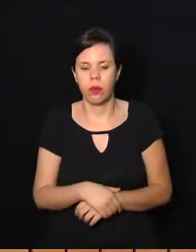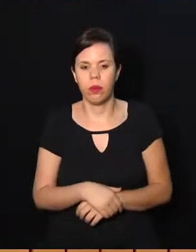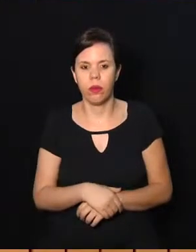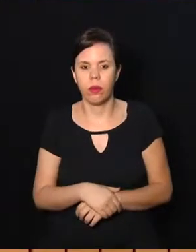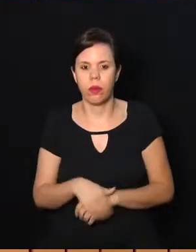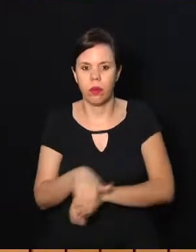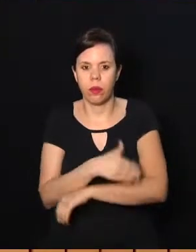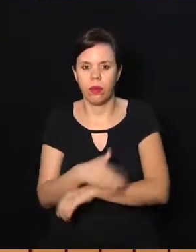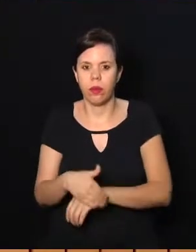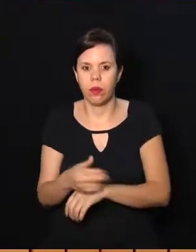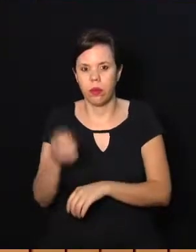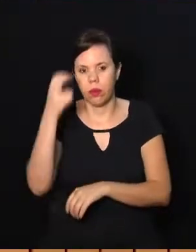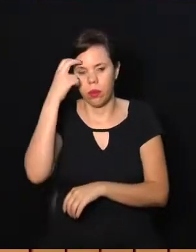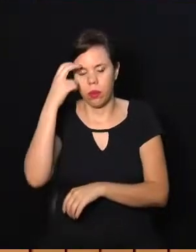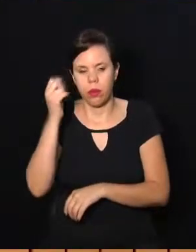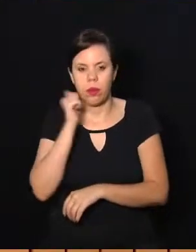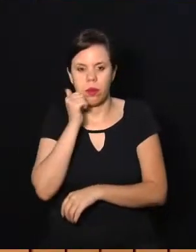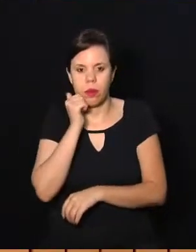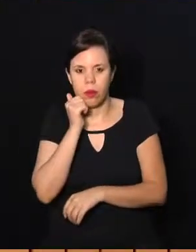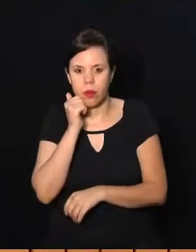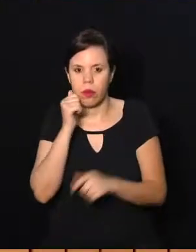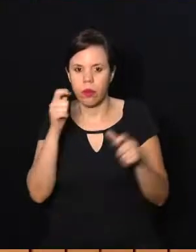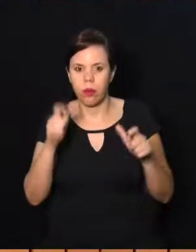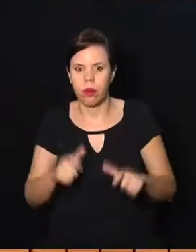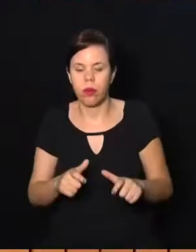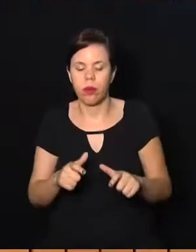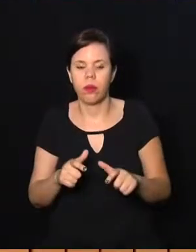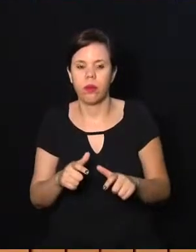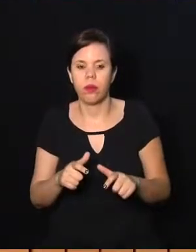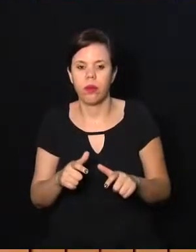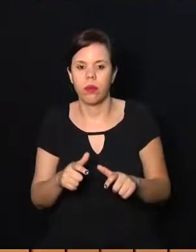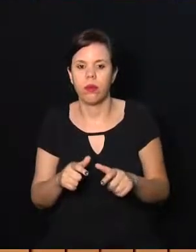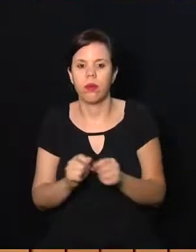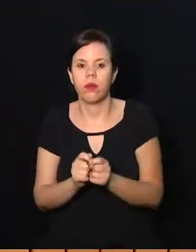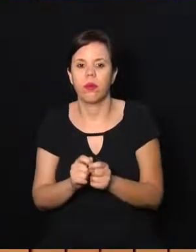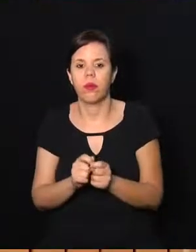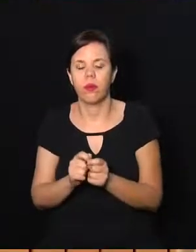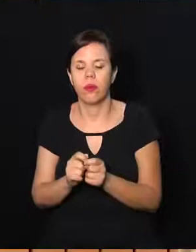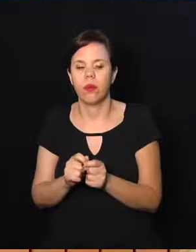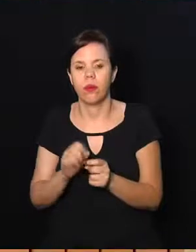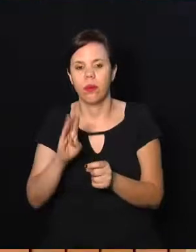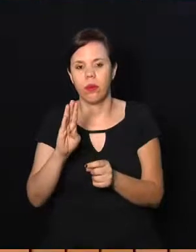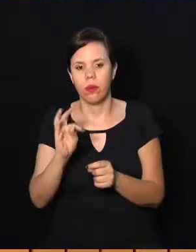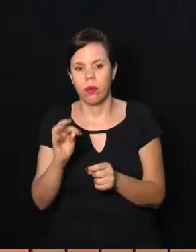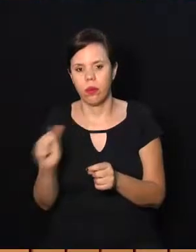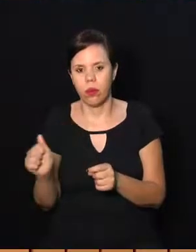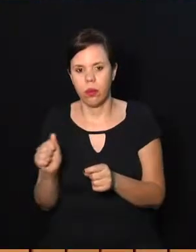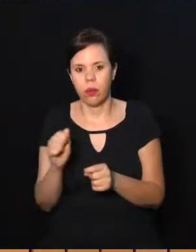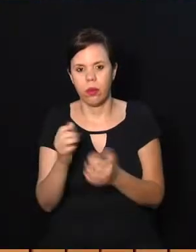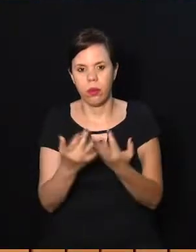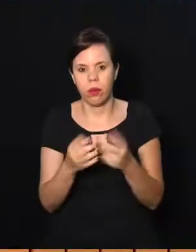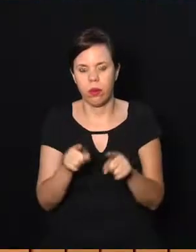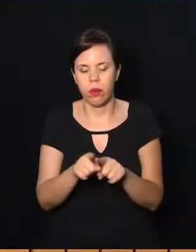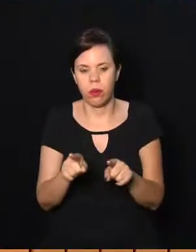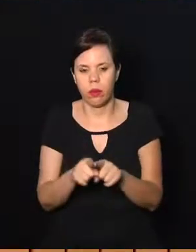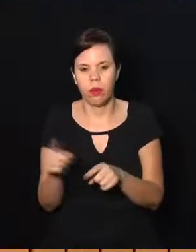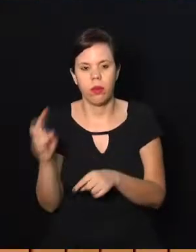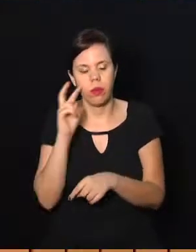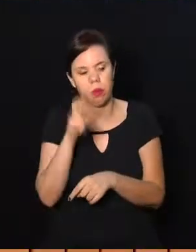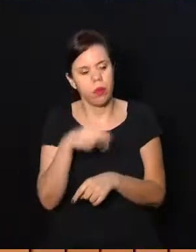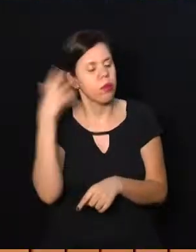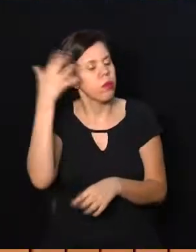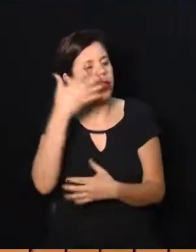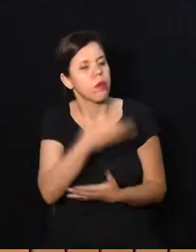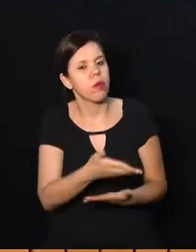fica na rua Culto à Ciência, no Botafogo, vá para ver a palestra da doutora Renata. Vá, que vocês vão